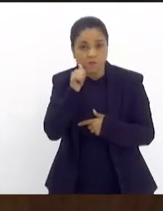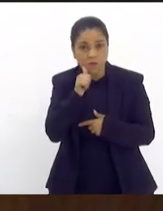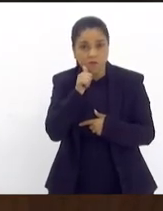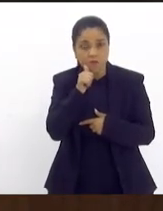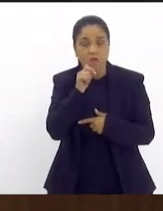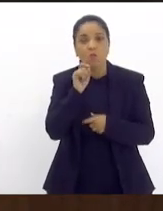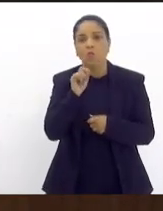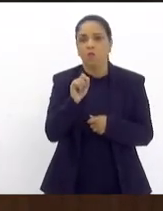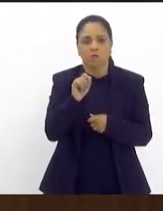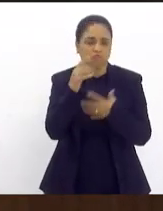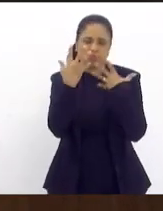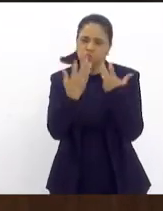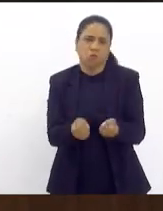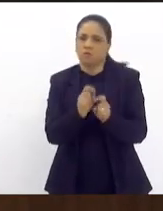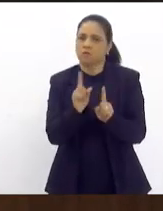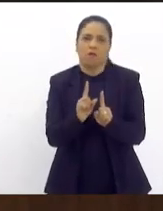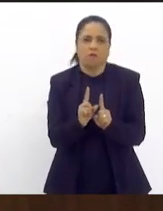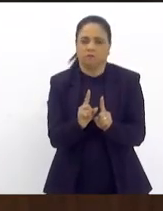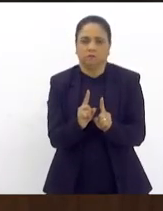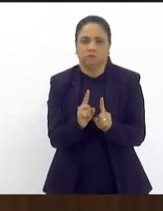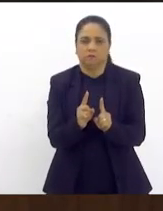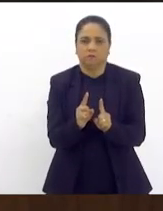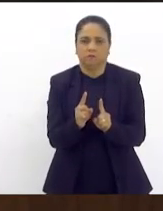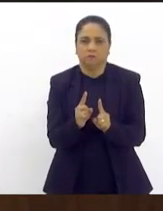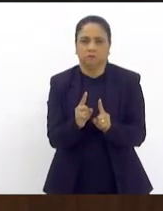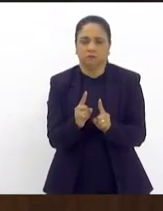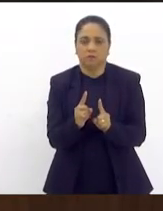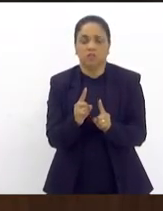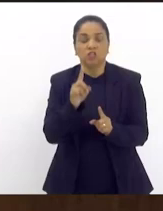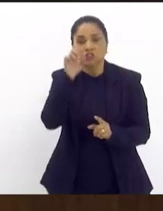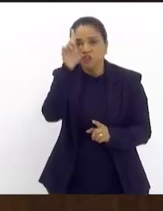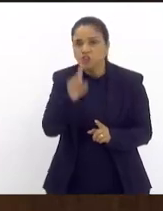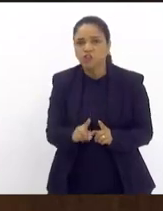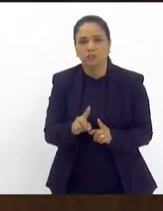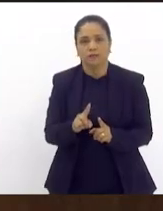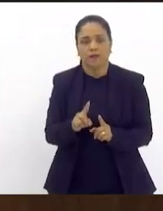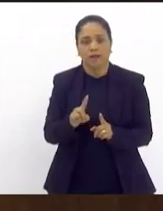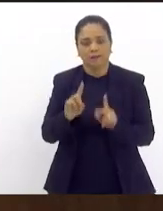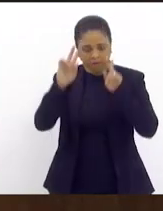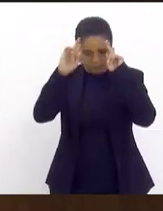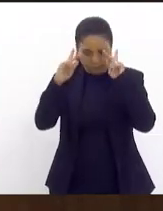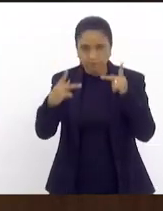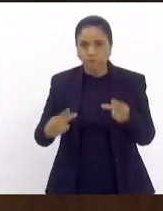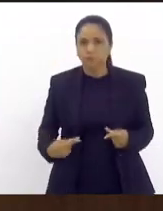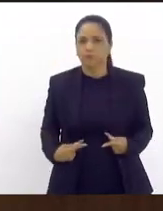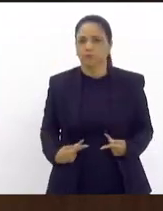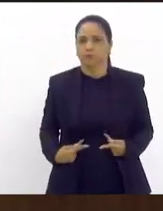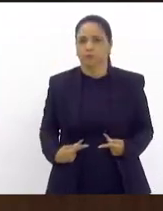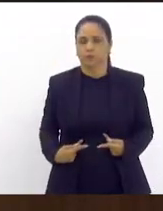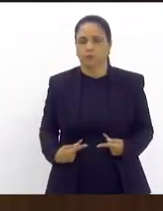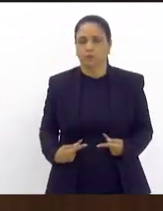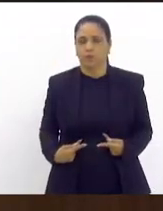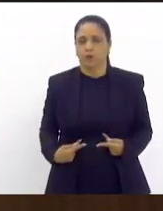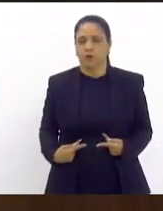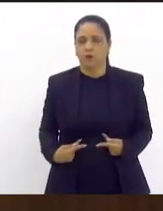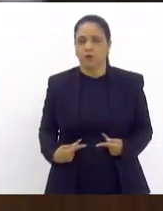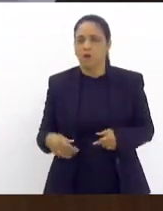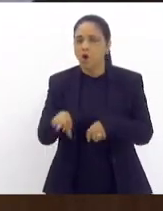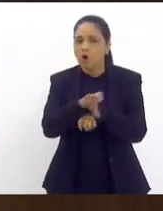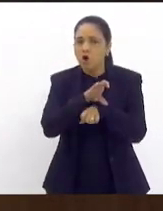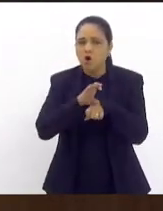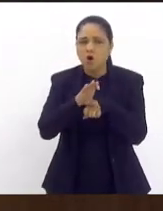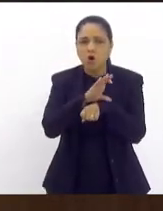que são inaceitáveis do ponto de vista da dignidade da pessoa humana constitucionalmente